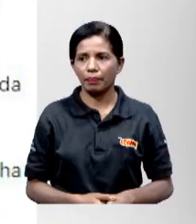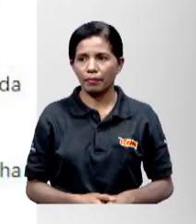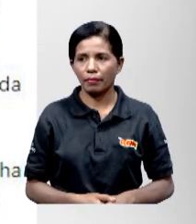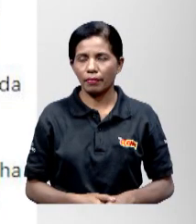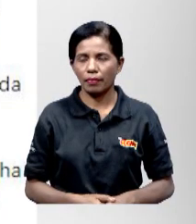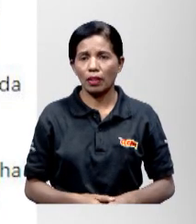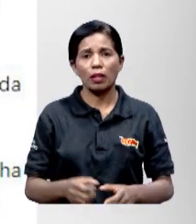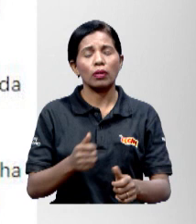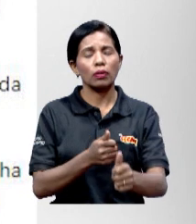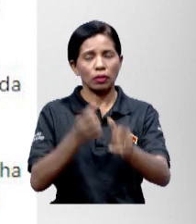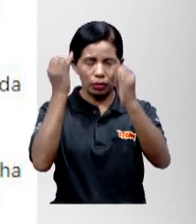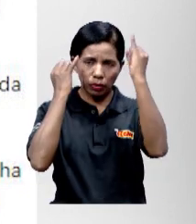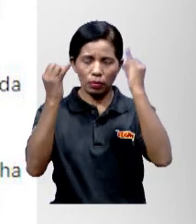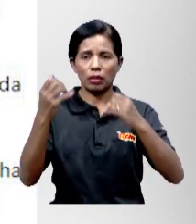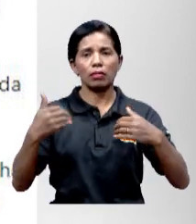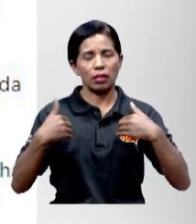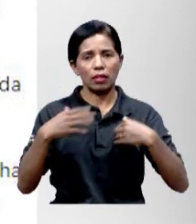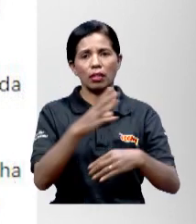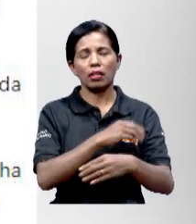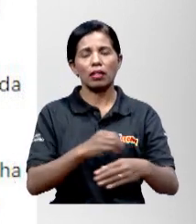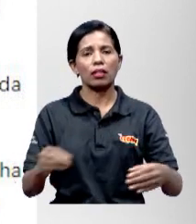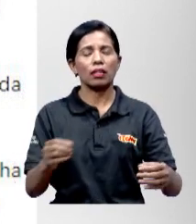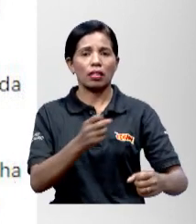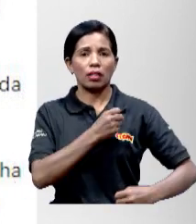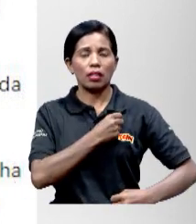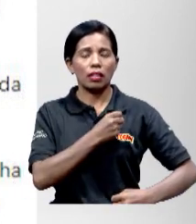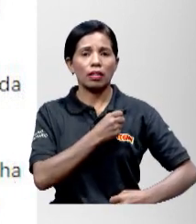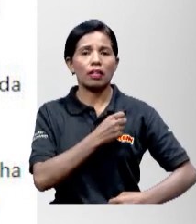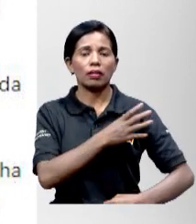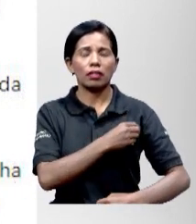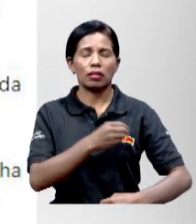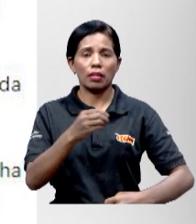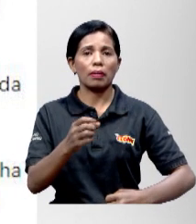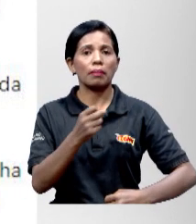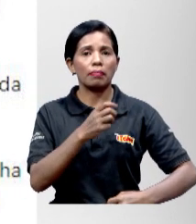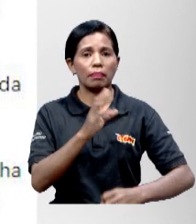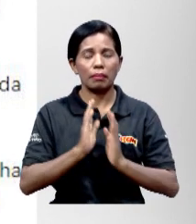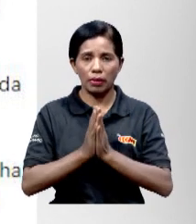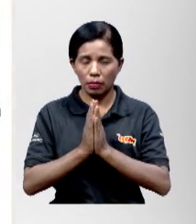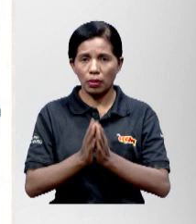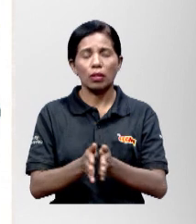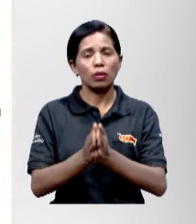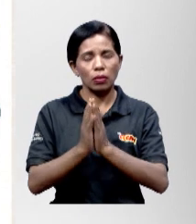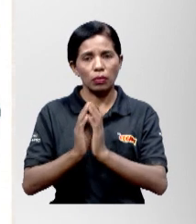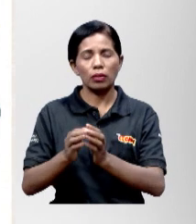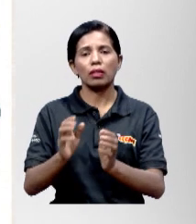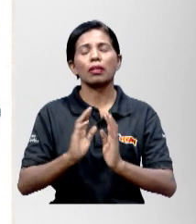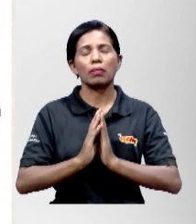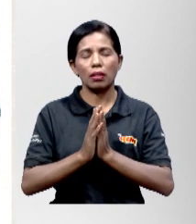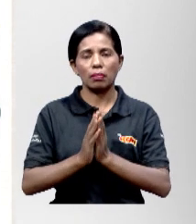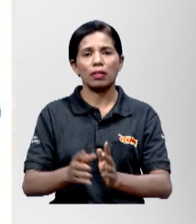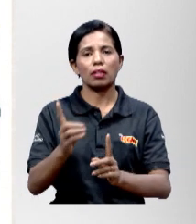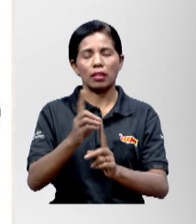Tuire informação, nebem aqui, junta militar Mianmar, russo vai encarregar o negócio Timor-Leste atu russic Mianmar, toloron ida